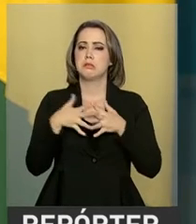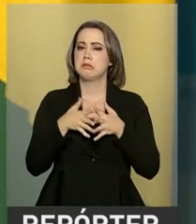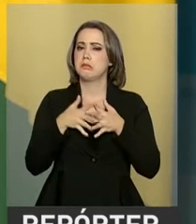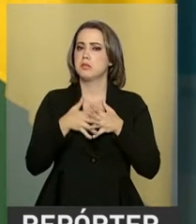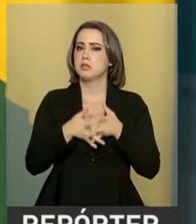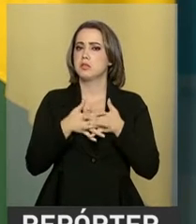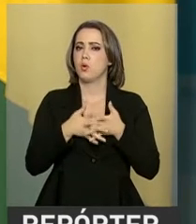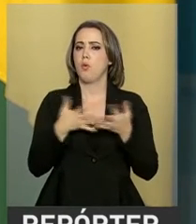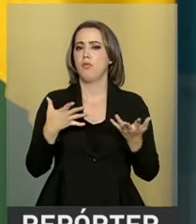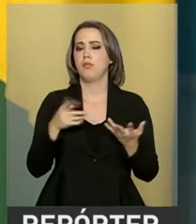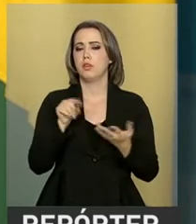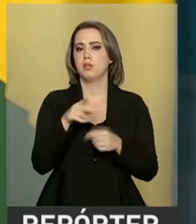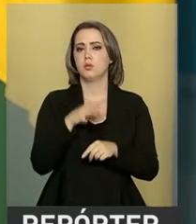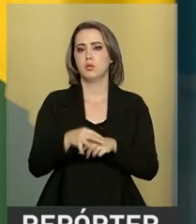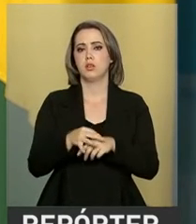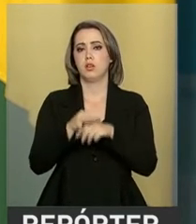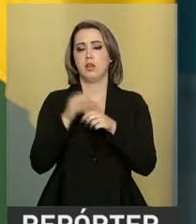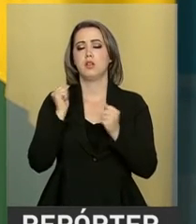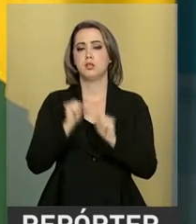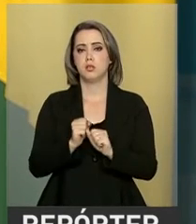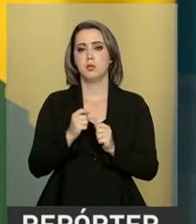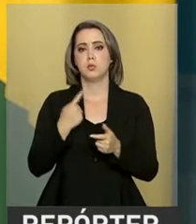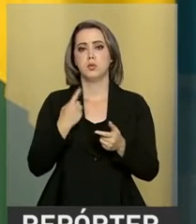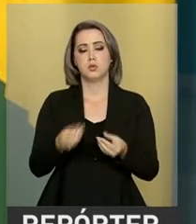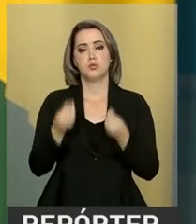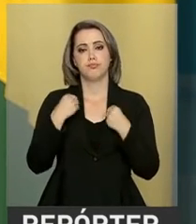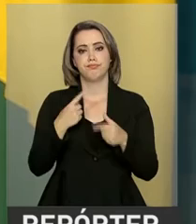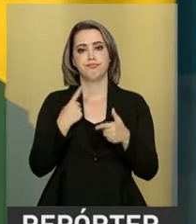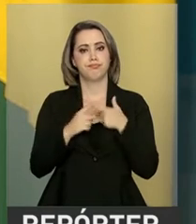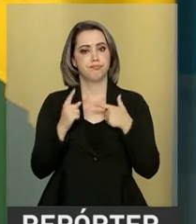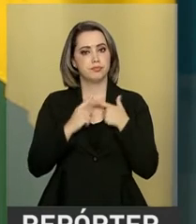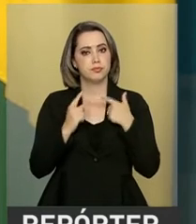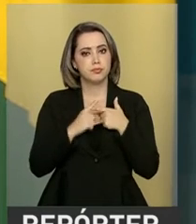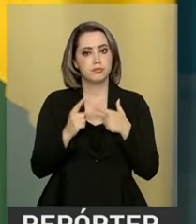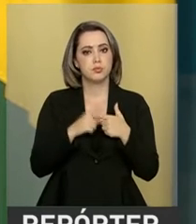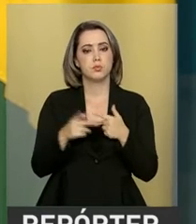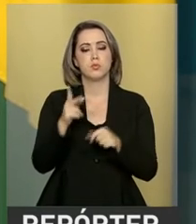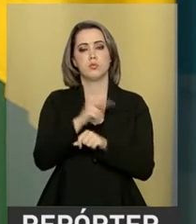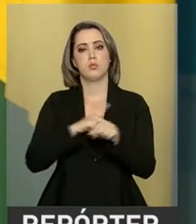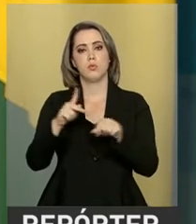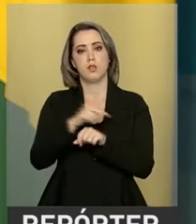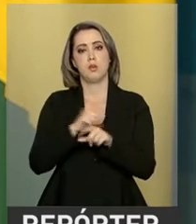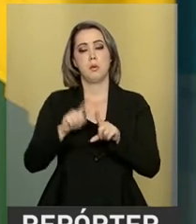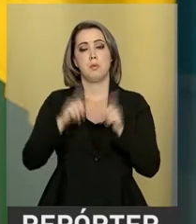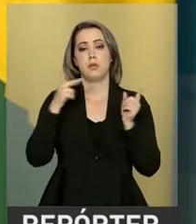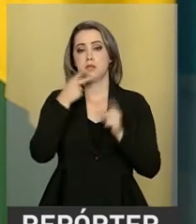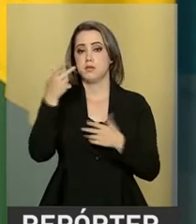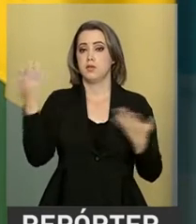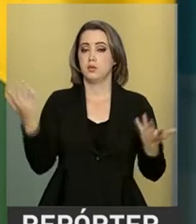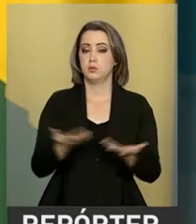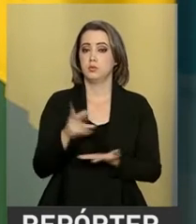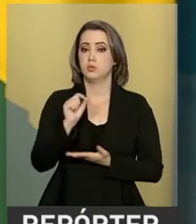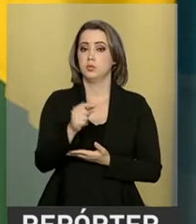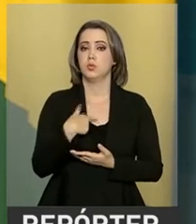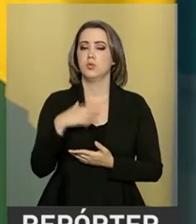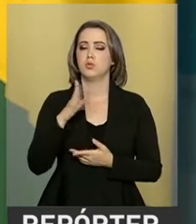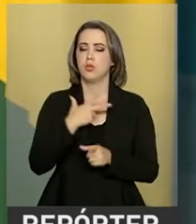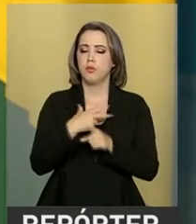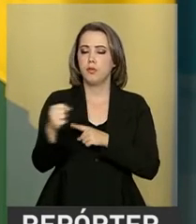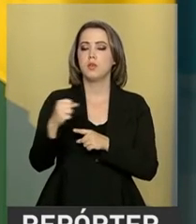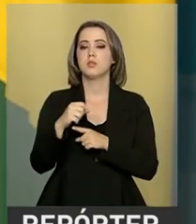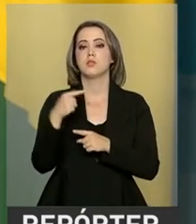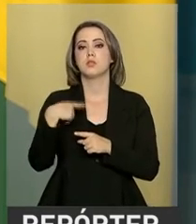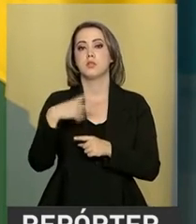que pode prejuízos ao país mas joel serão logo superados